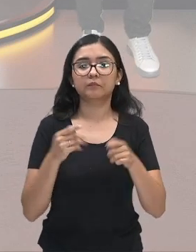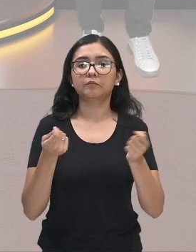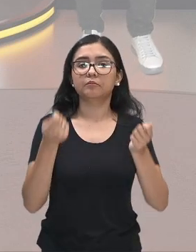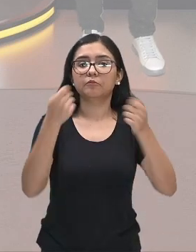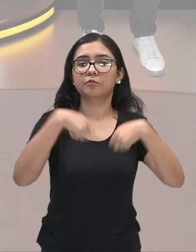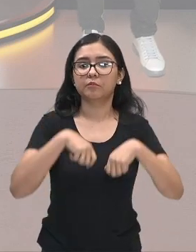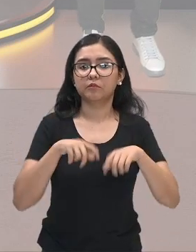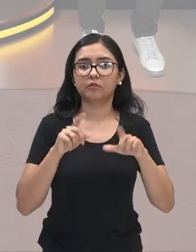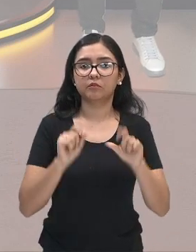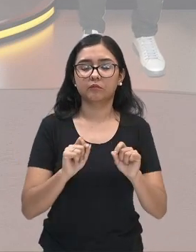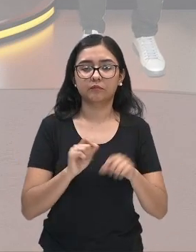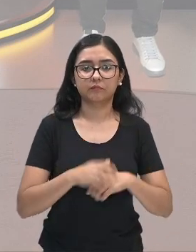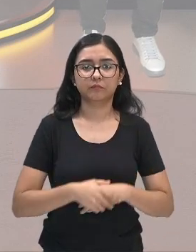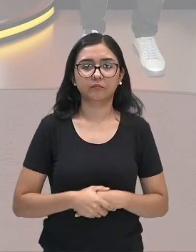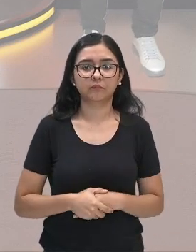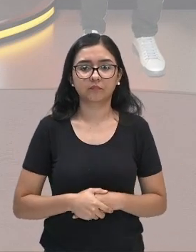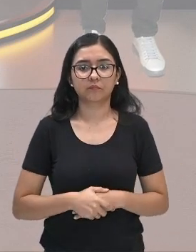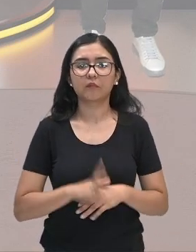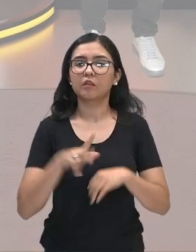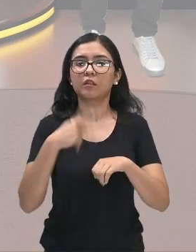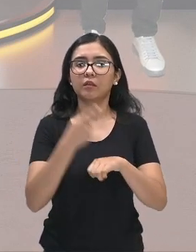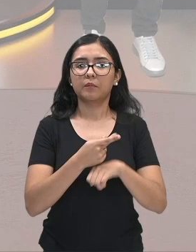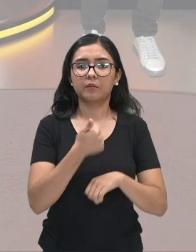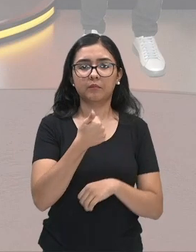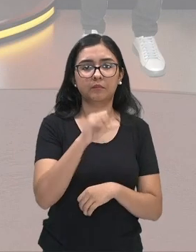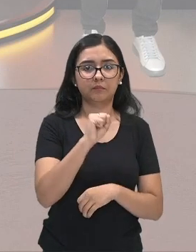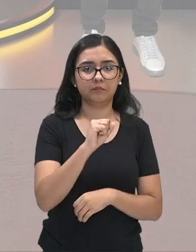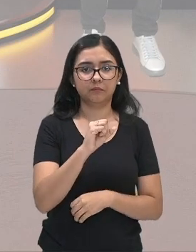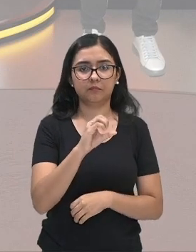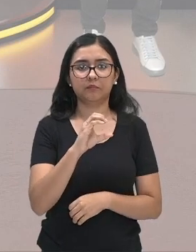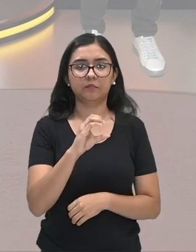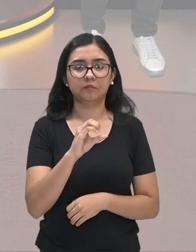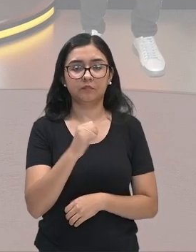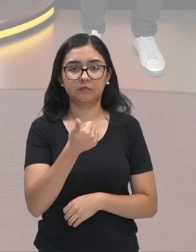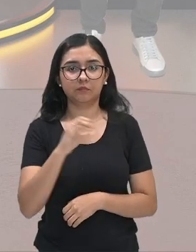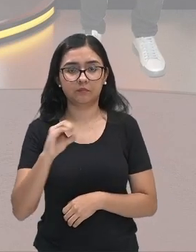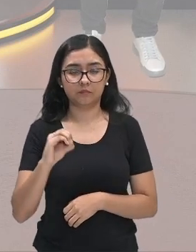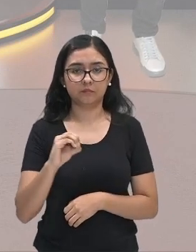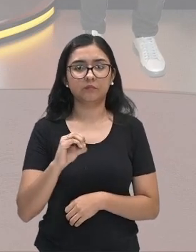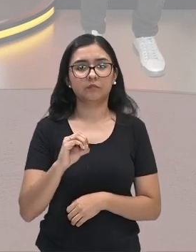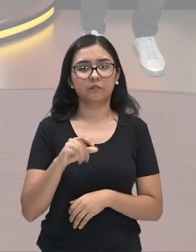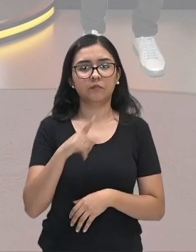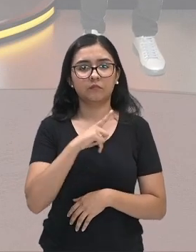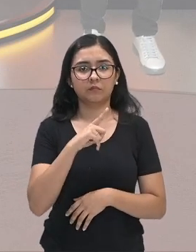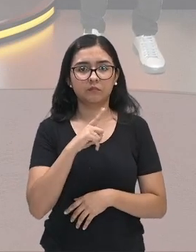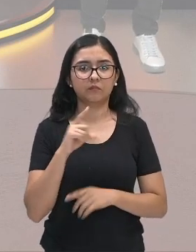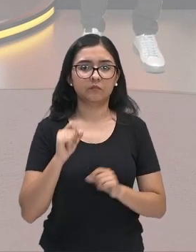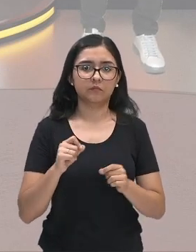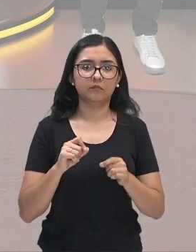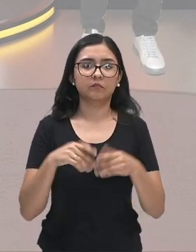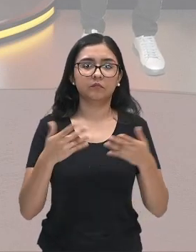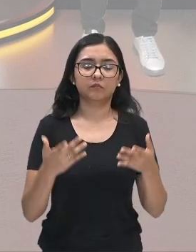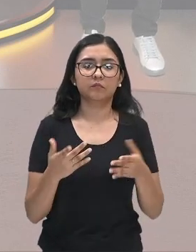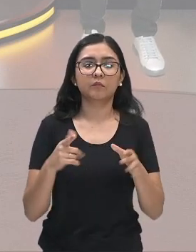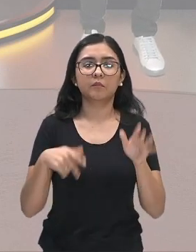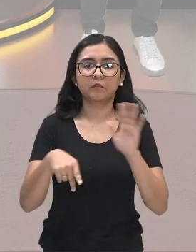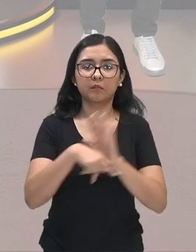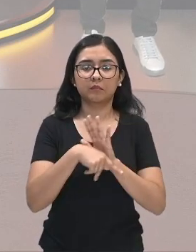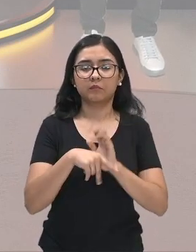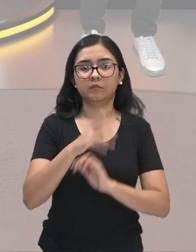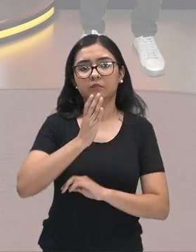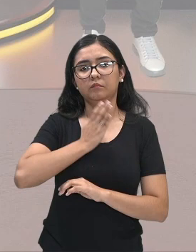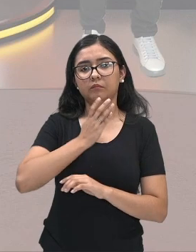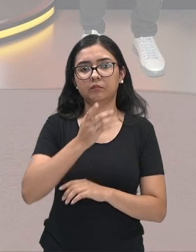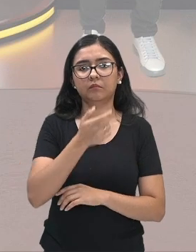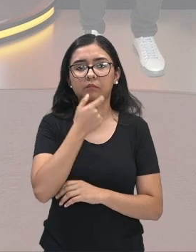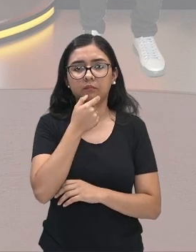foi liquidada depois de 1810, com as vantagens concedidas à burguesia inglesa